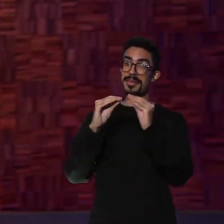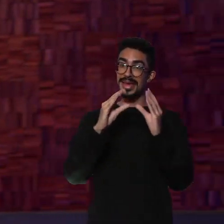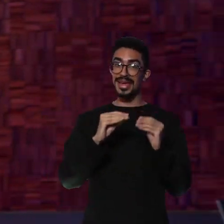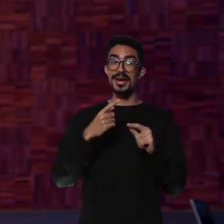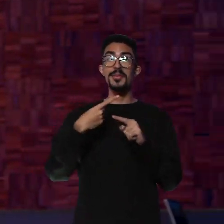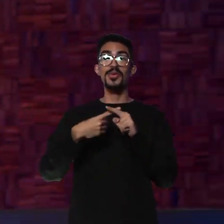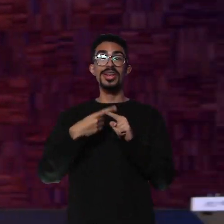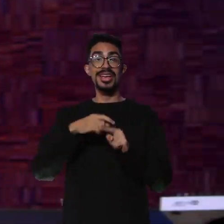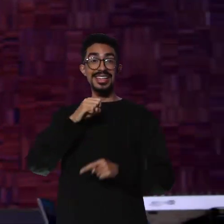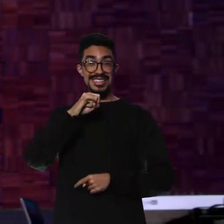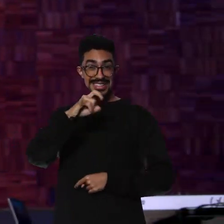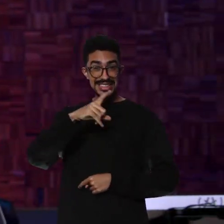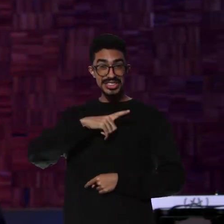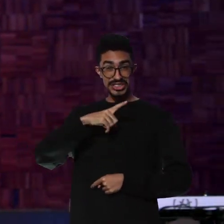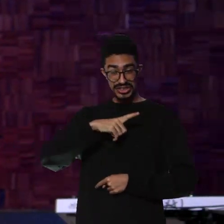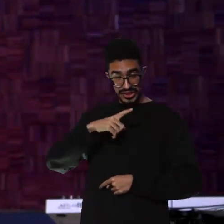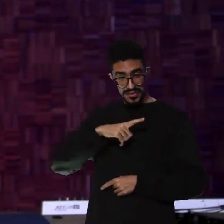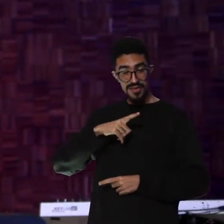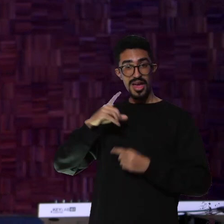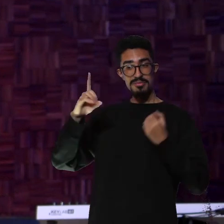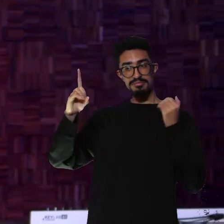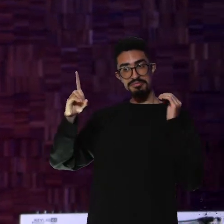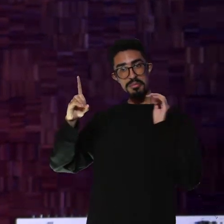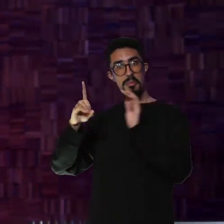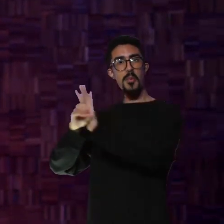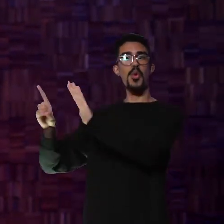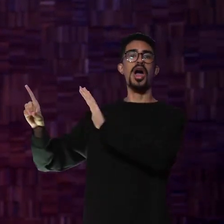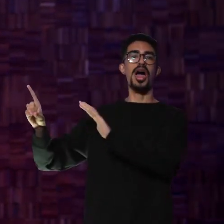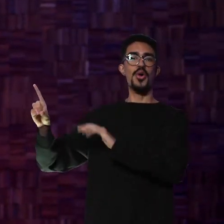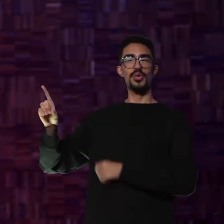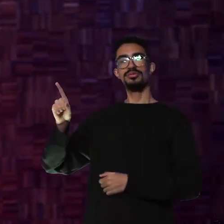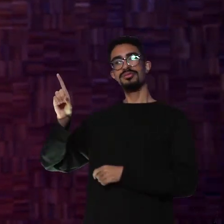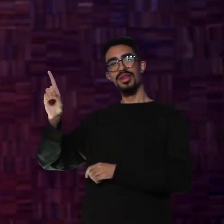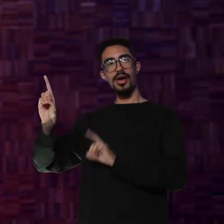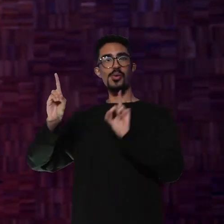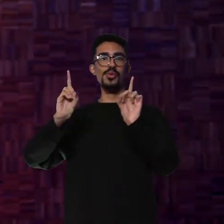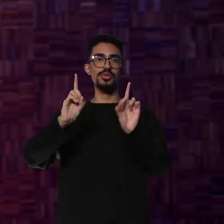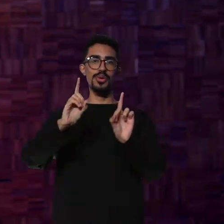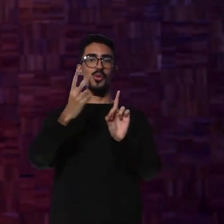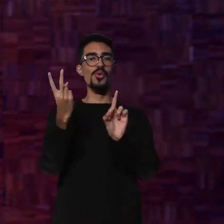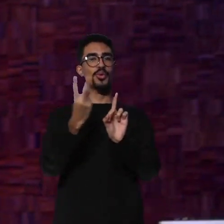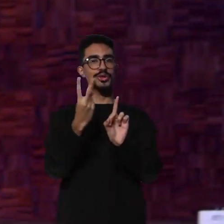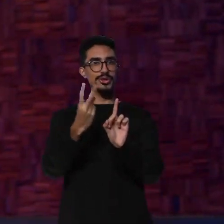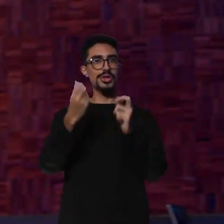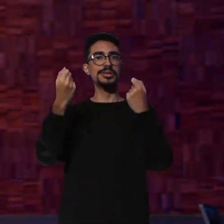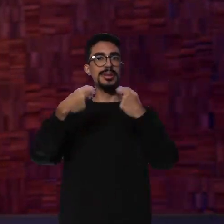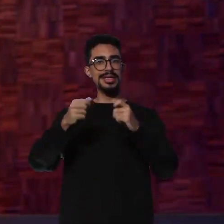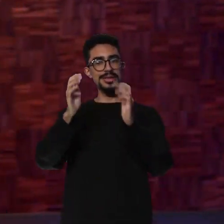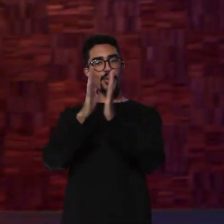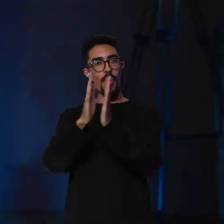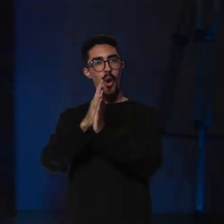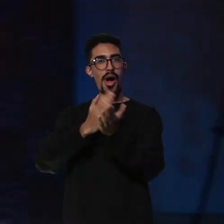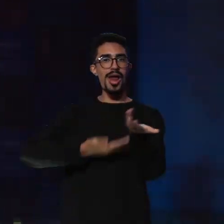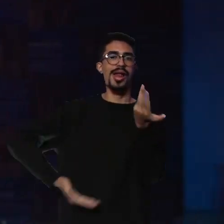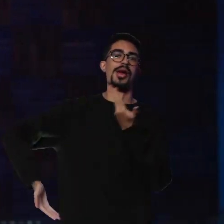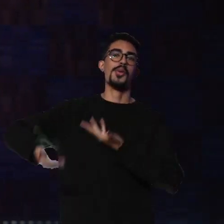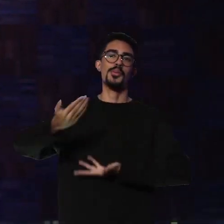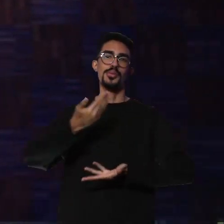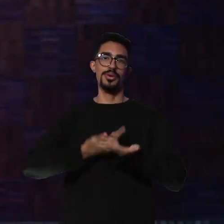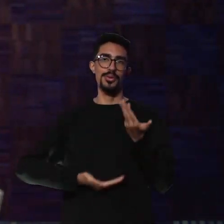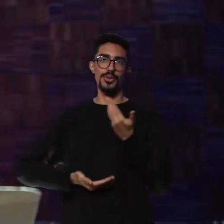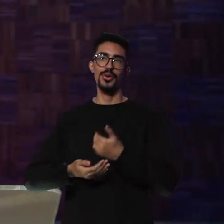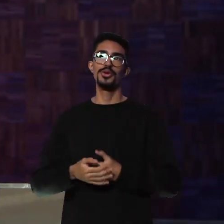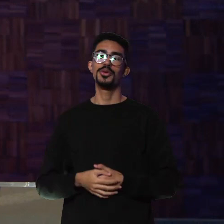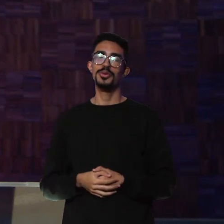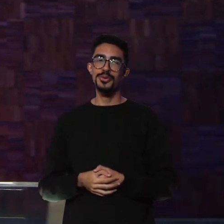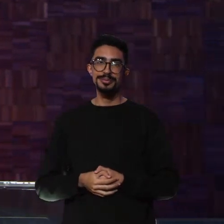culto que eu acho que eu vou implementar um negócio novo. Se tiver alguma coisa parecida para frente, a gente pode fazer, além de pedir perdão e orar pelo irmão, fazer